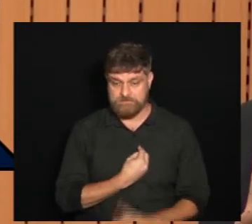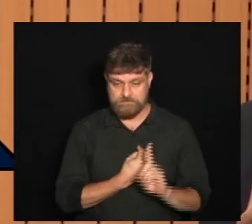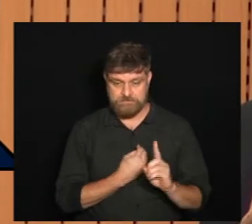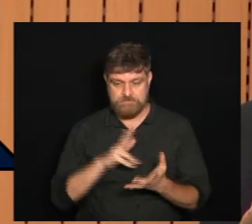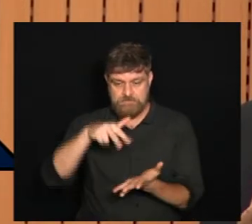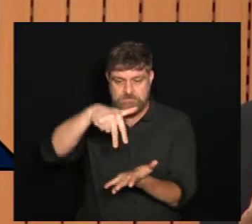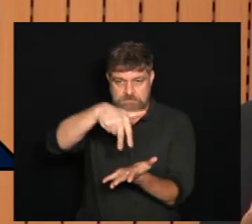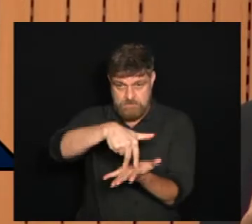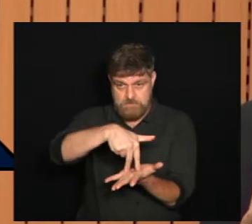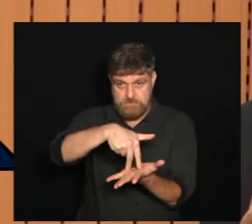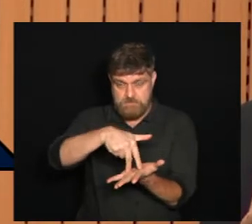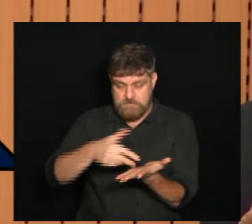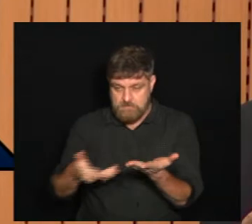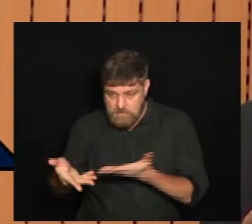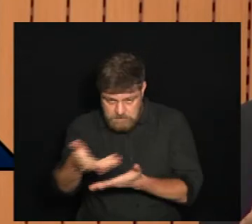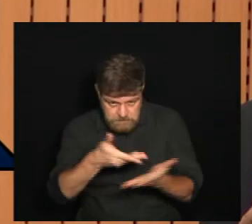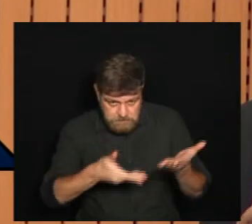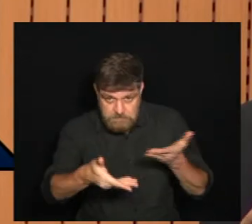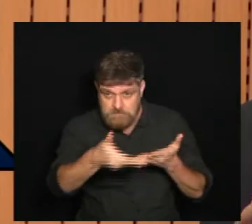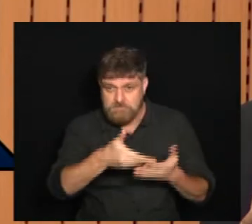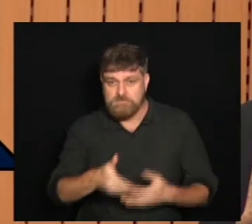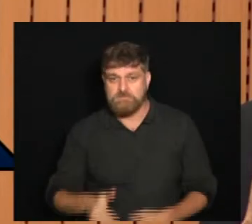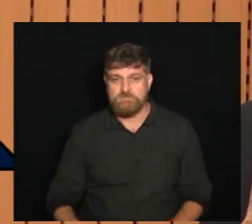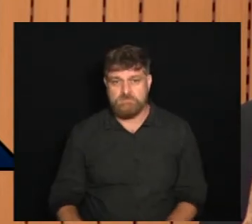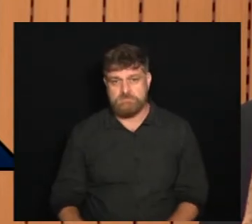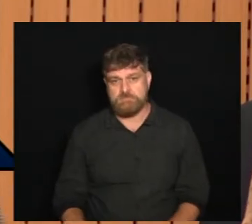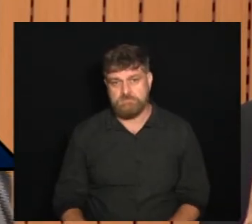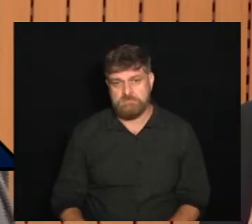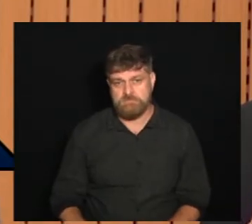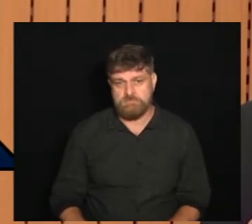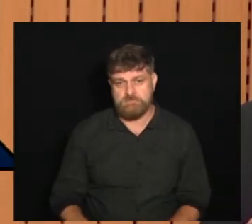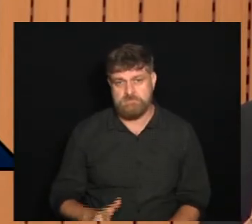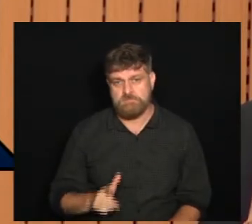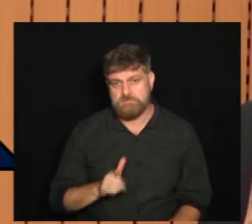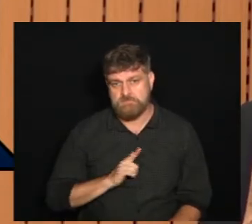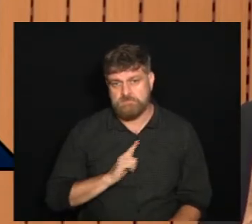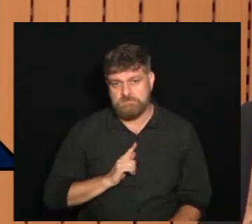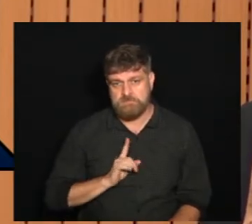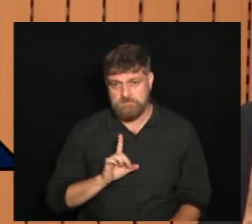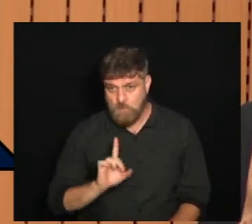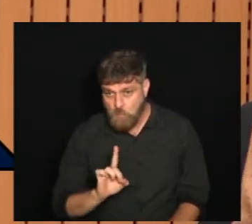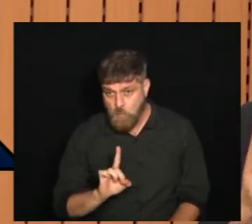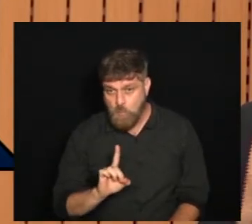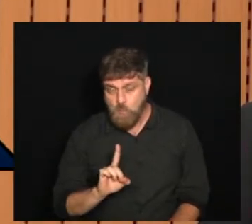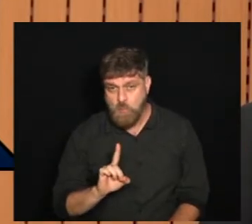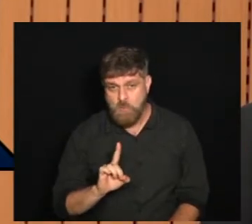Excelências. Eu sugiro que se façam acompanhar de pelo menos um